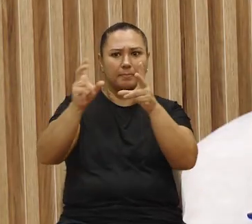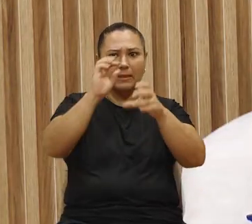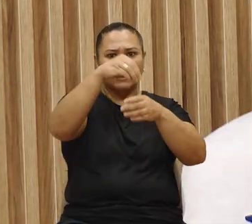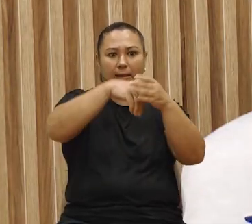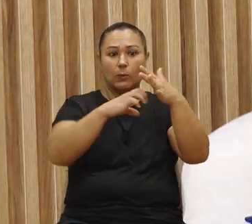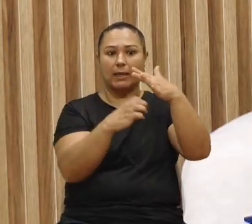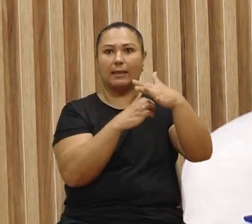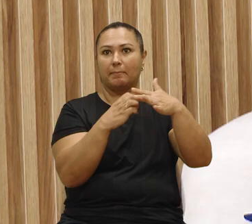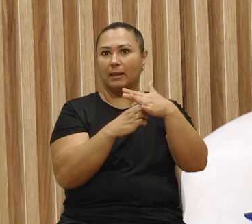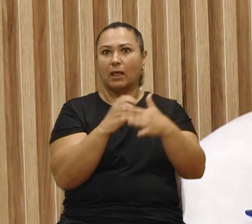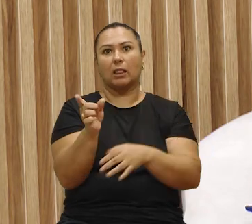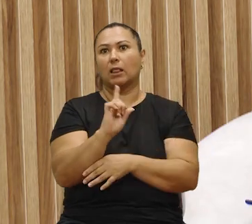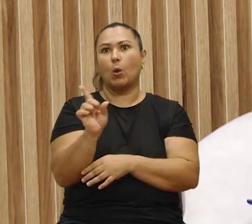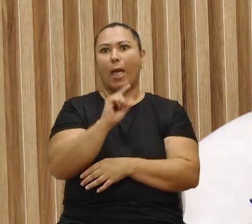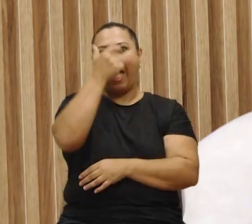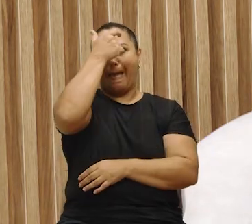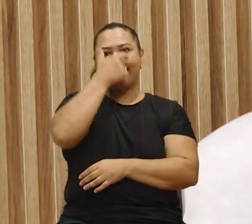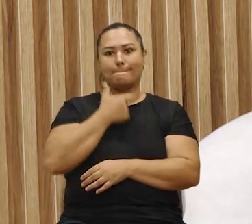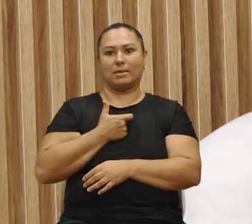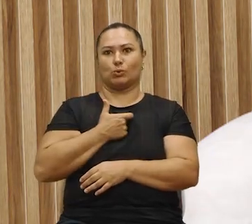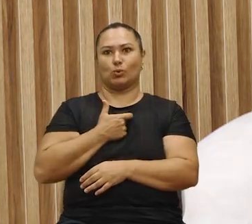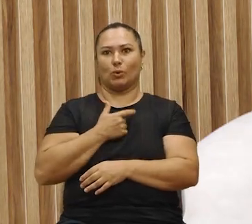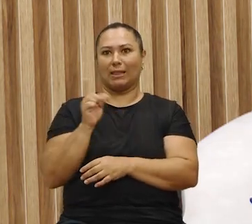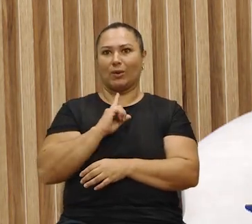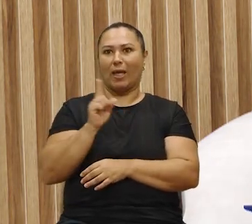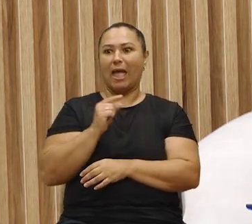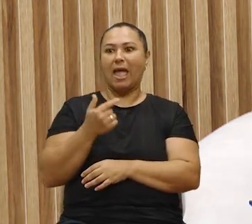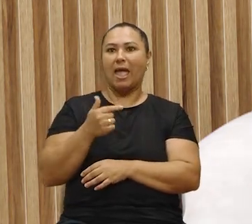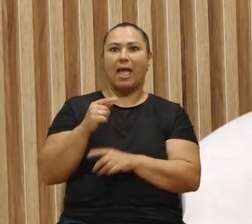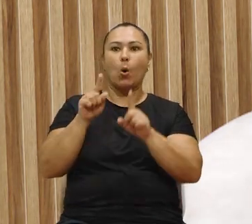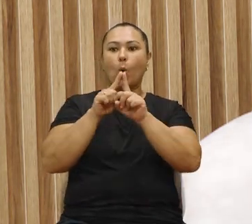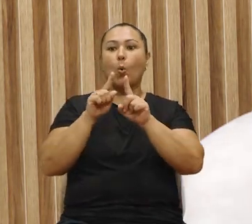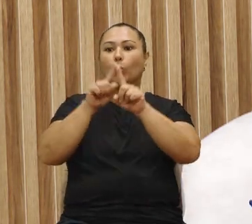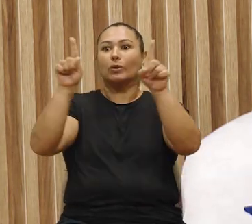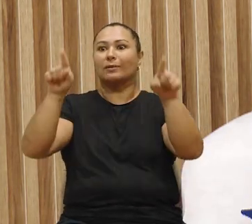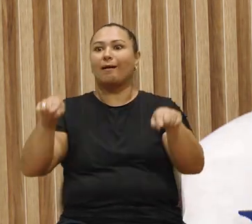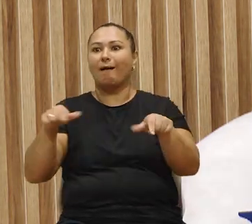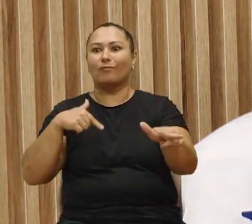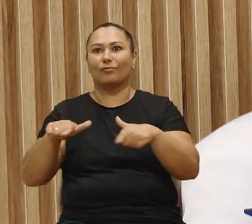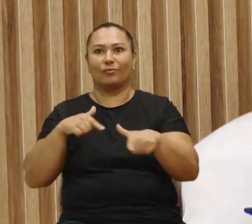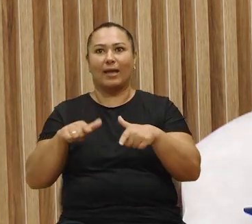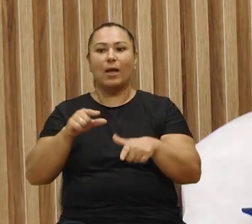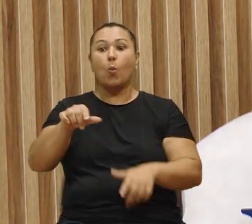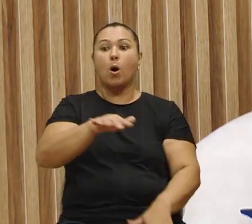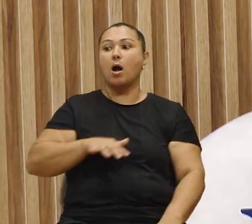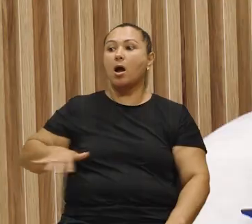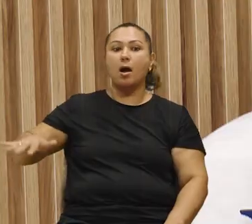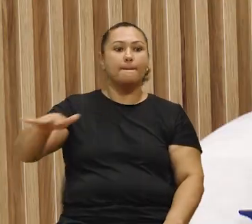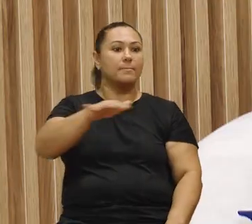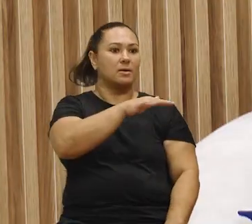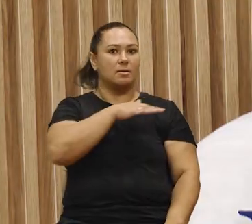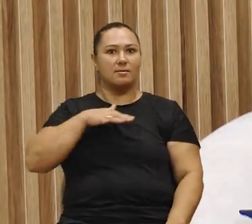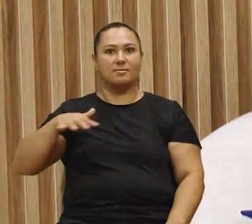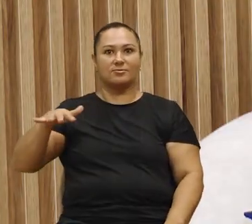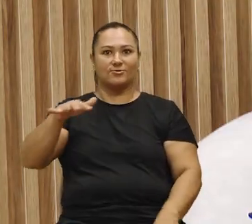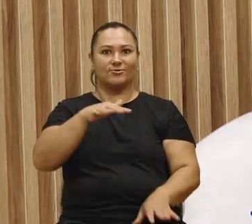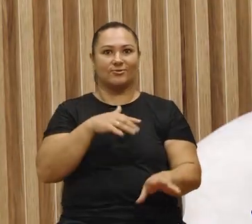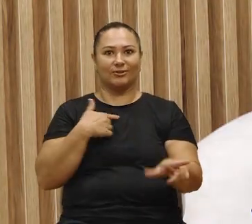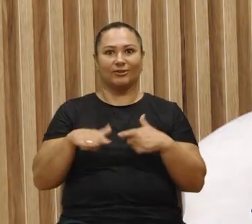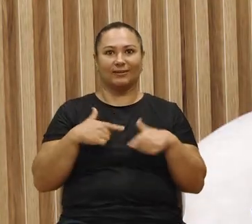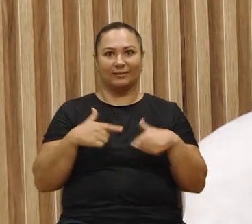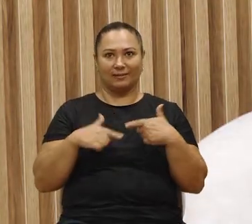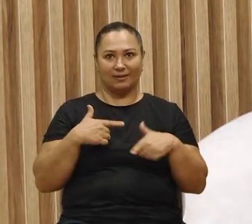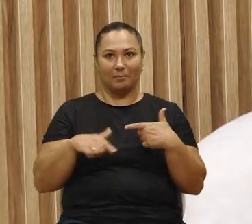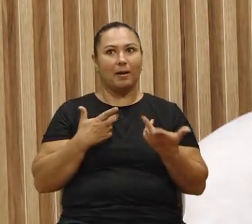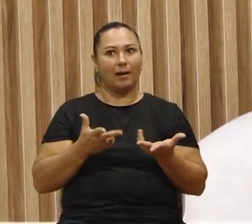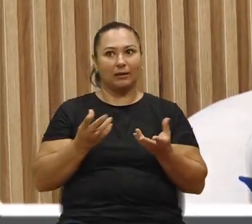dentro da empresa. Então, não é a pessoa, não é o trabalhador, é o ambiente, como o Vânios falou, é o ambiente de